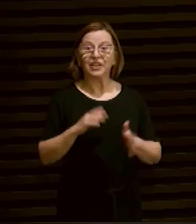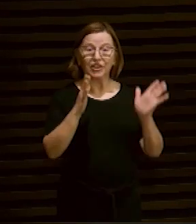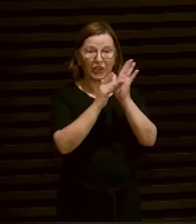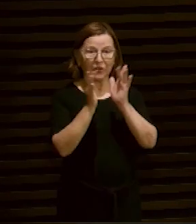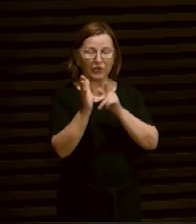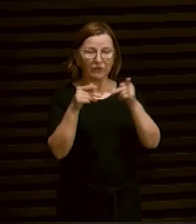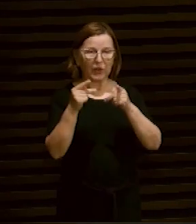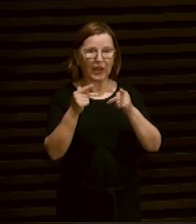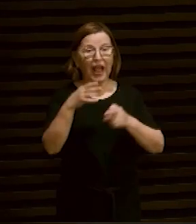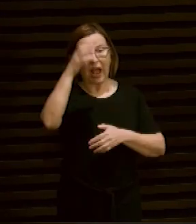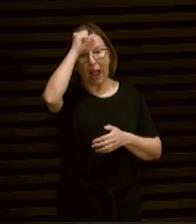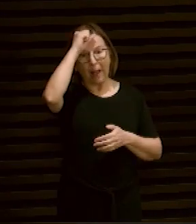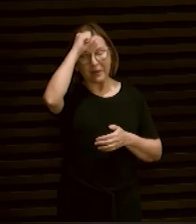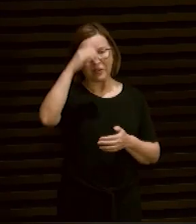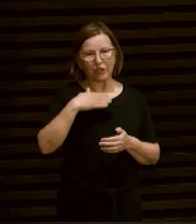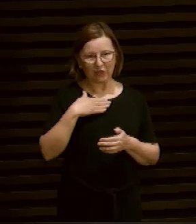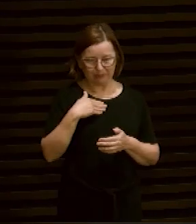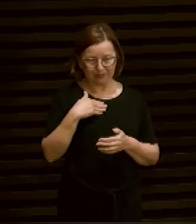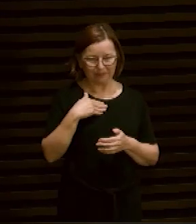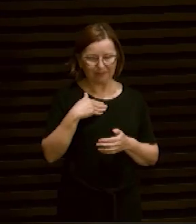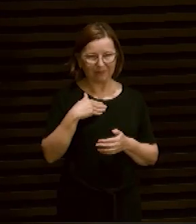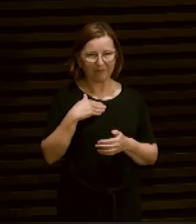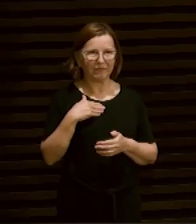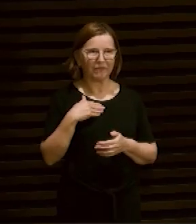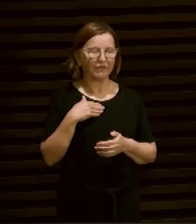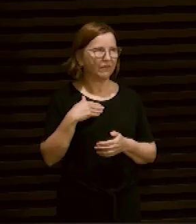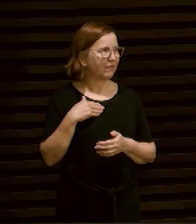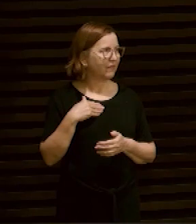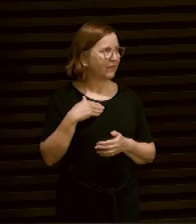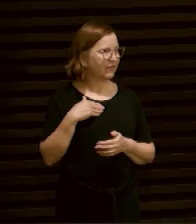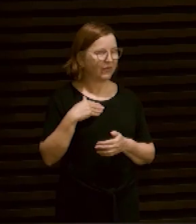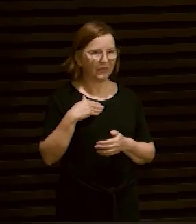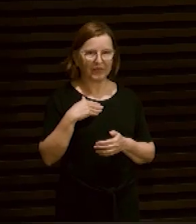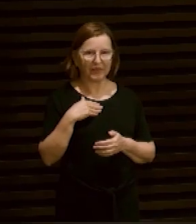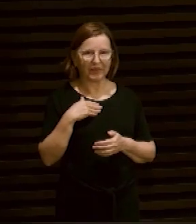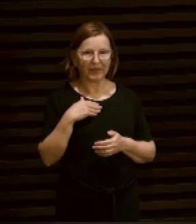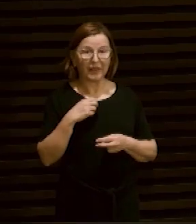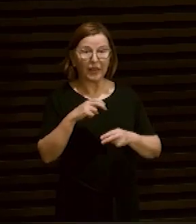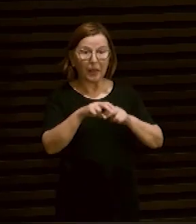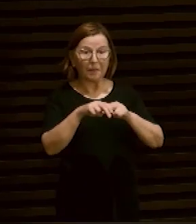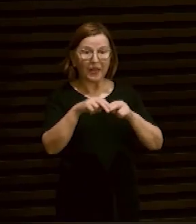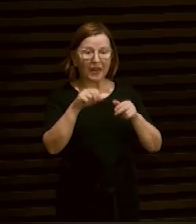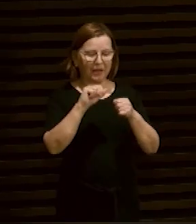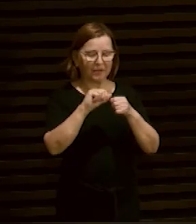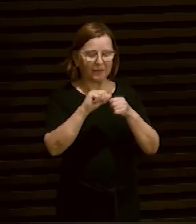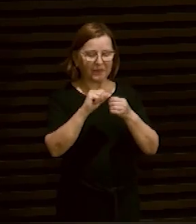de mim. Eu vou passar para você pela participação, pela